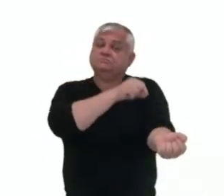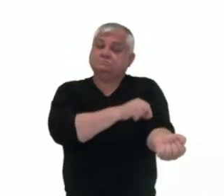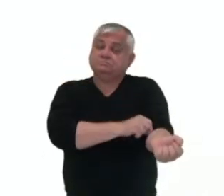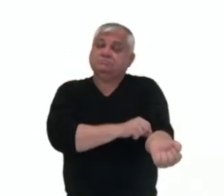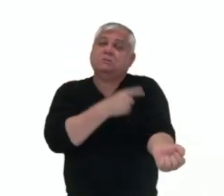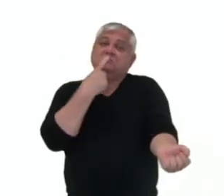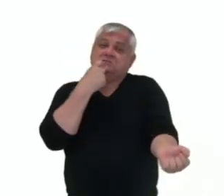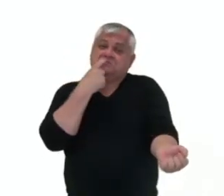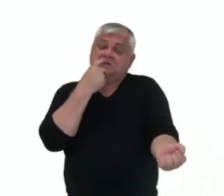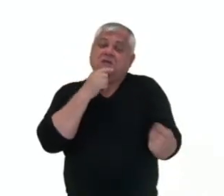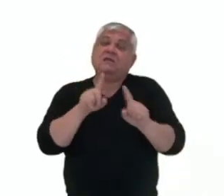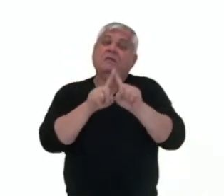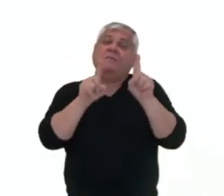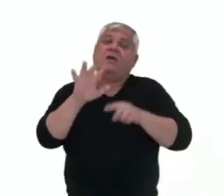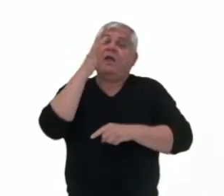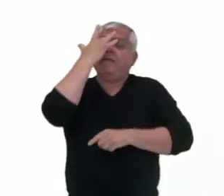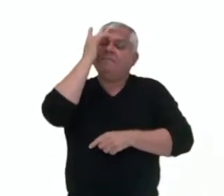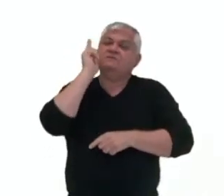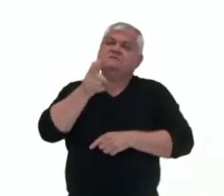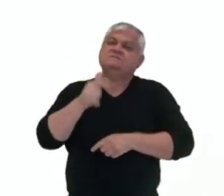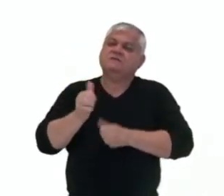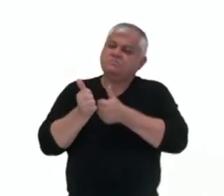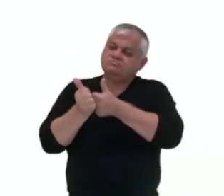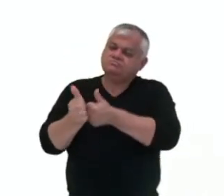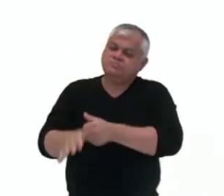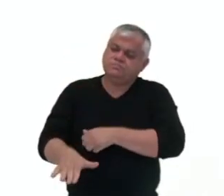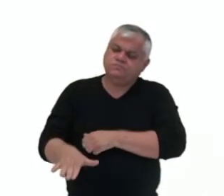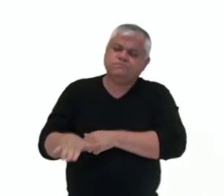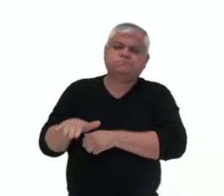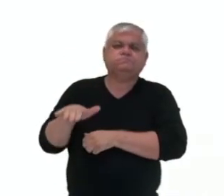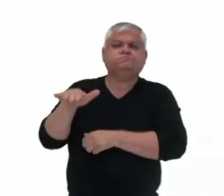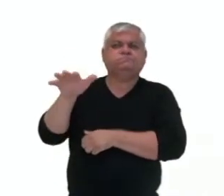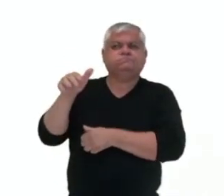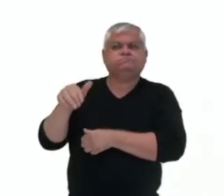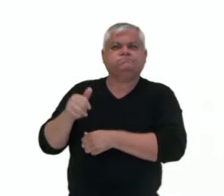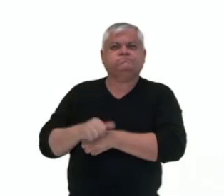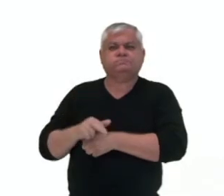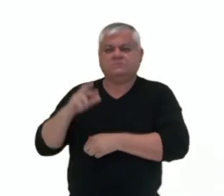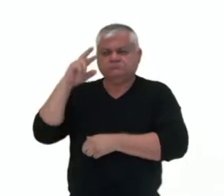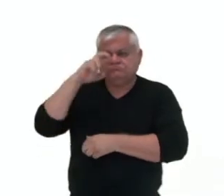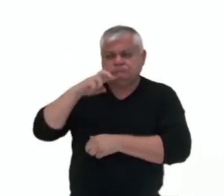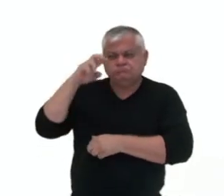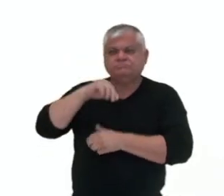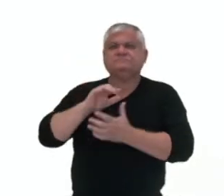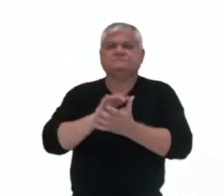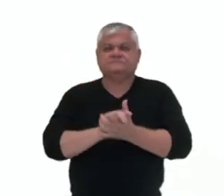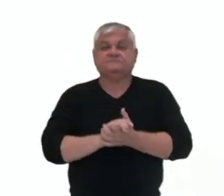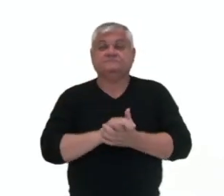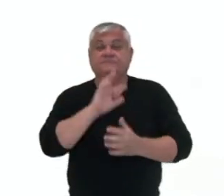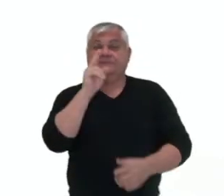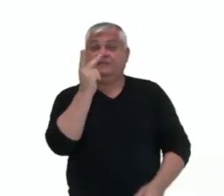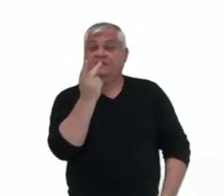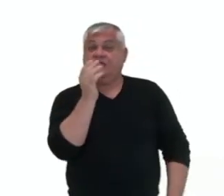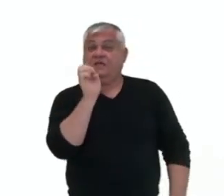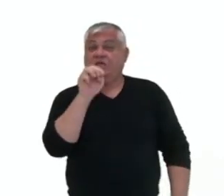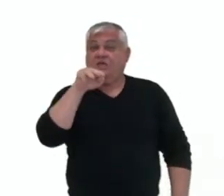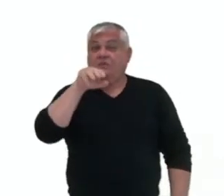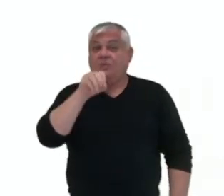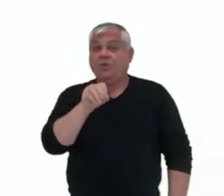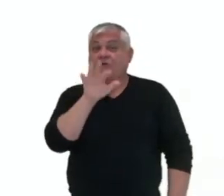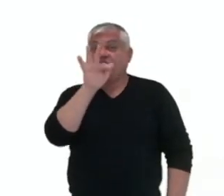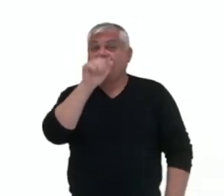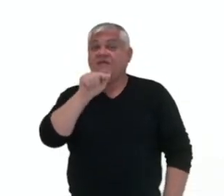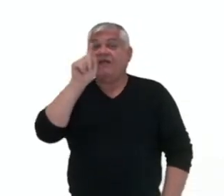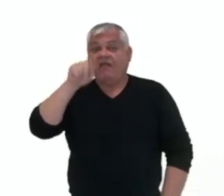ser uma pessoa que será acompanhada por médicos constantemente. Hemofilia é um distúrbio genético que afeta a